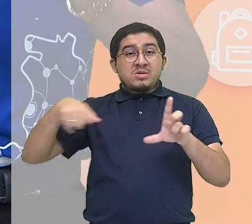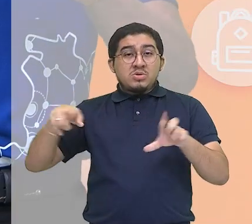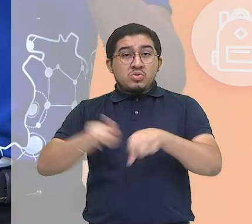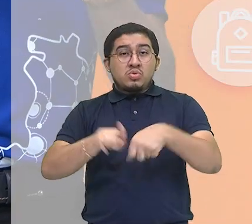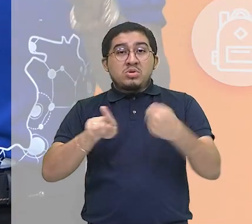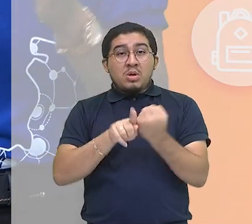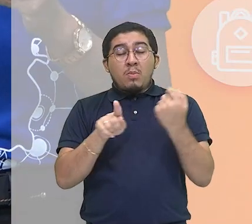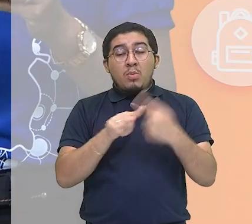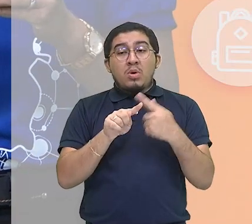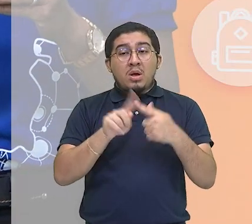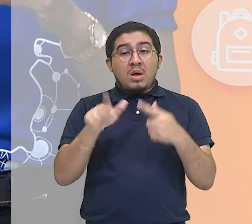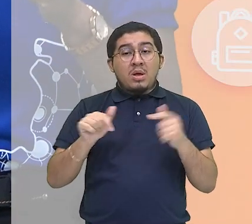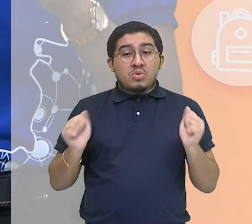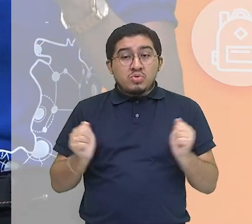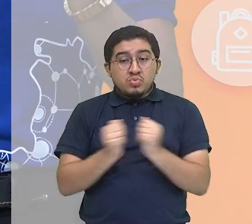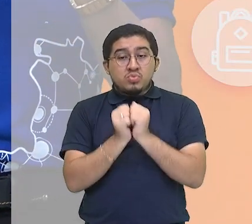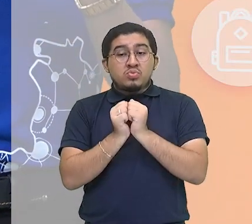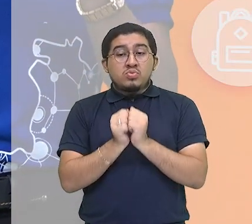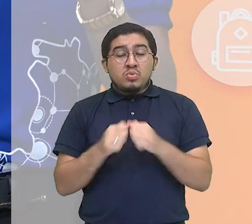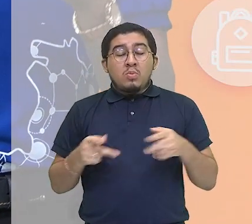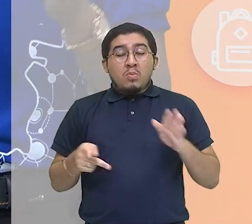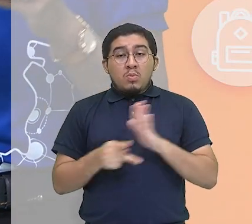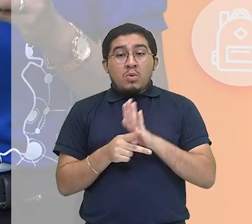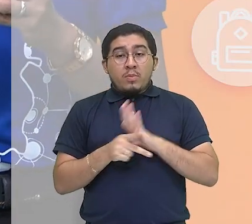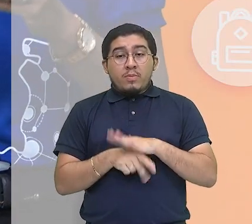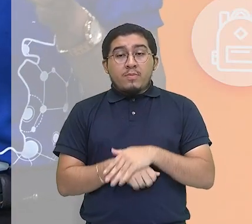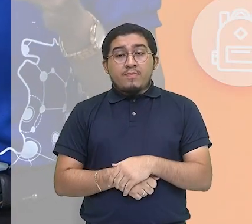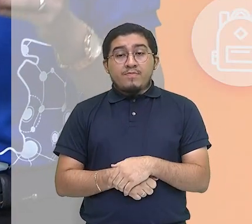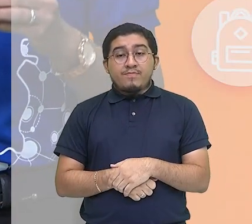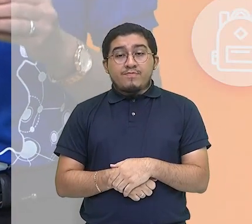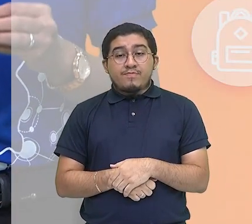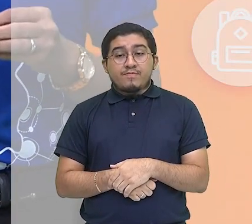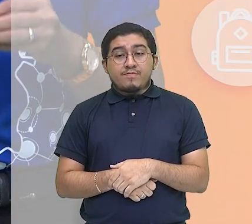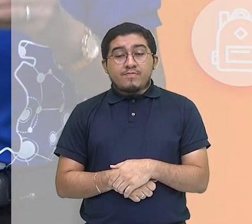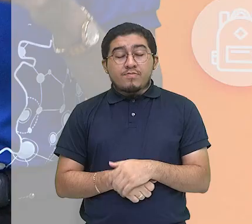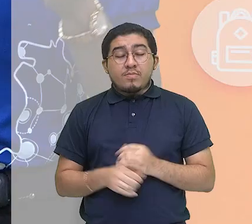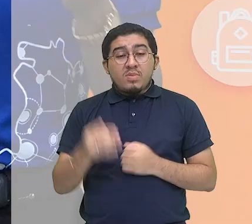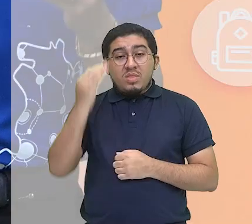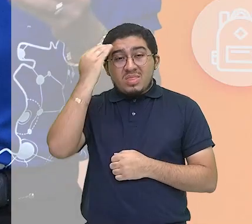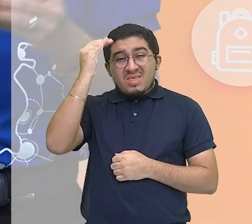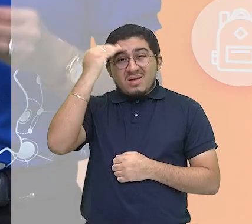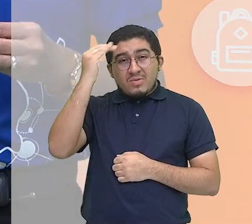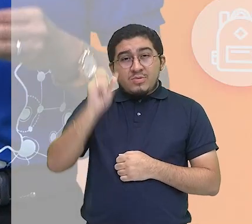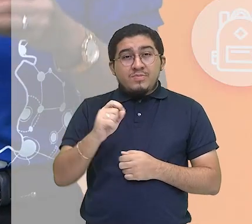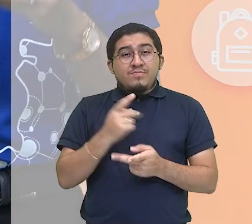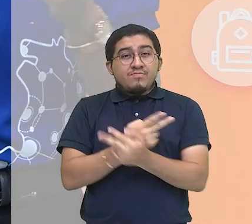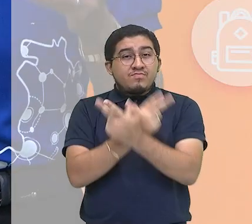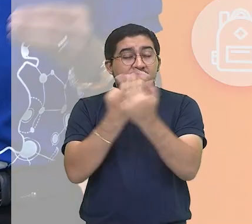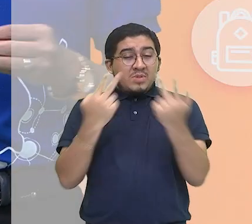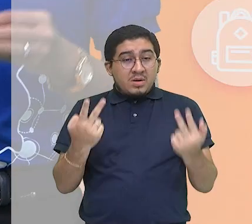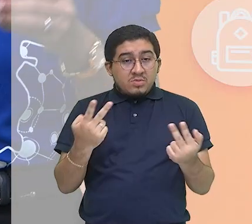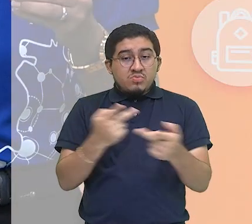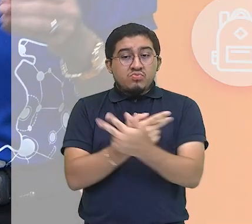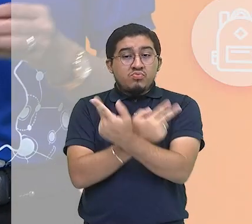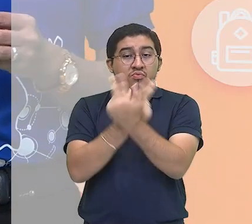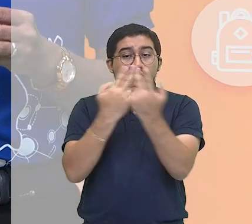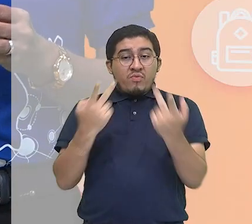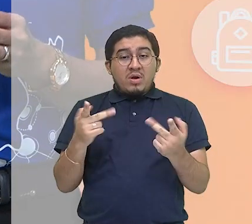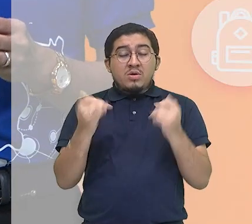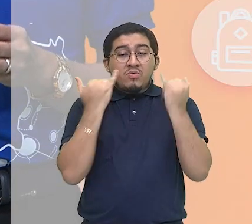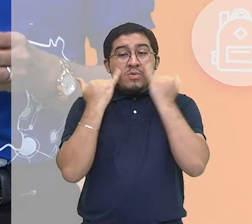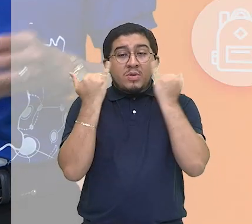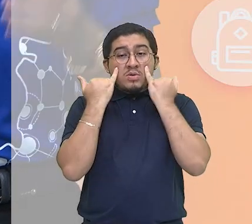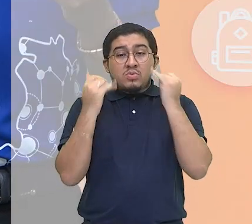é a reunião, é a composição a partir de múltiplos, de diversos